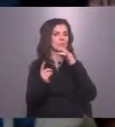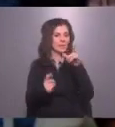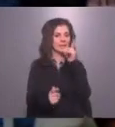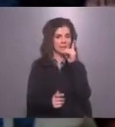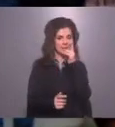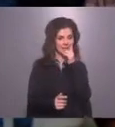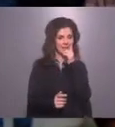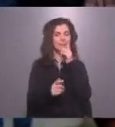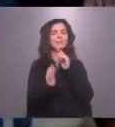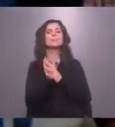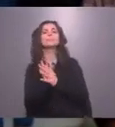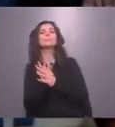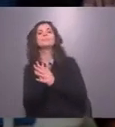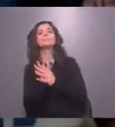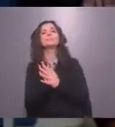Cristo,